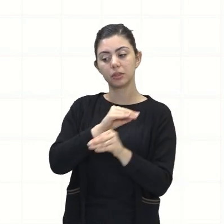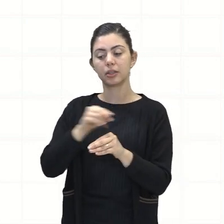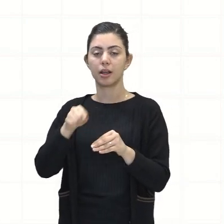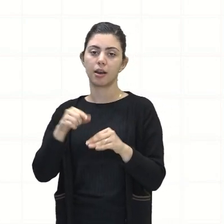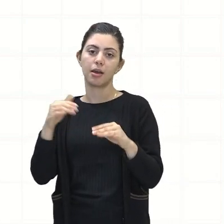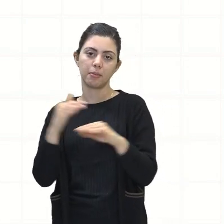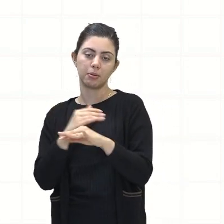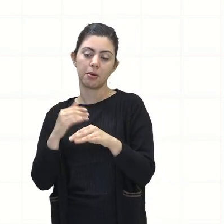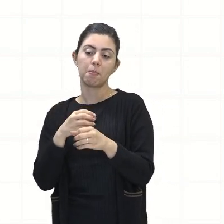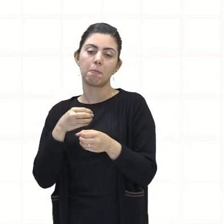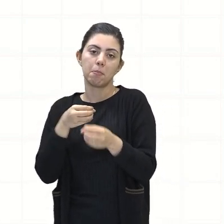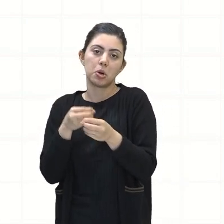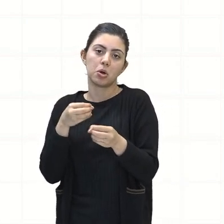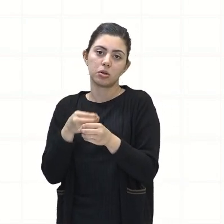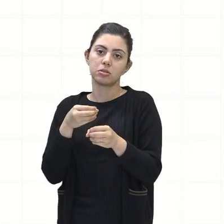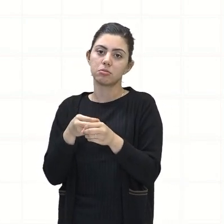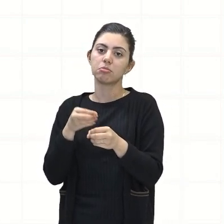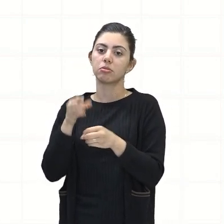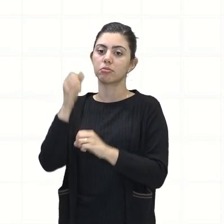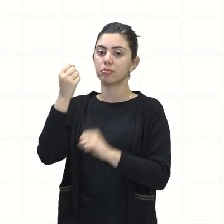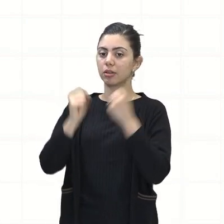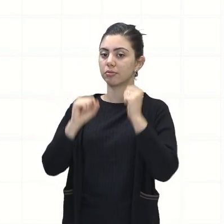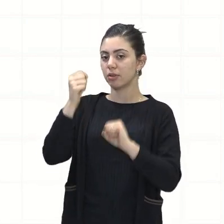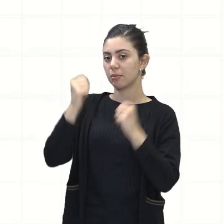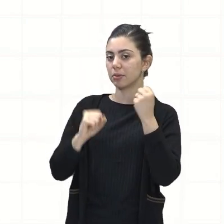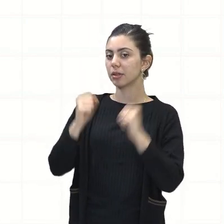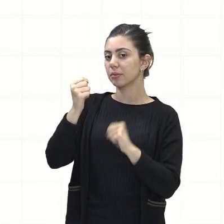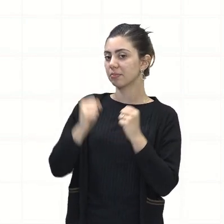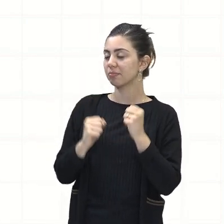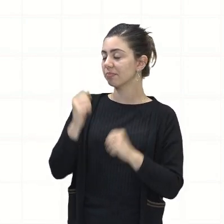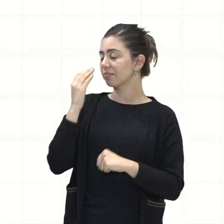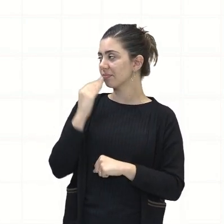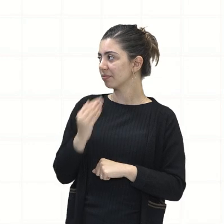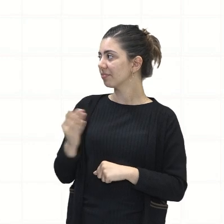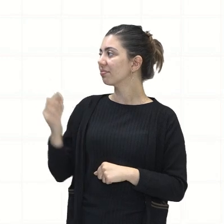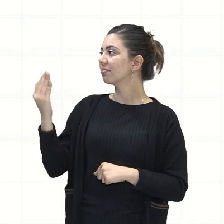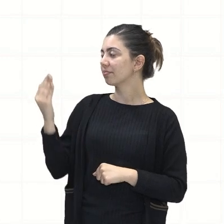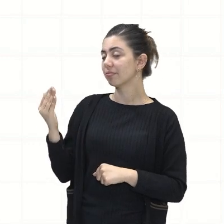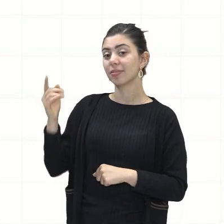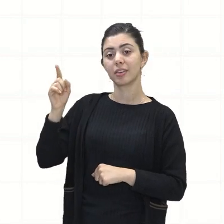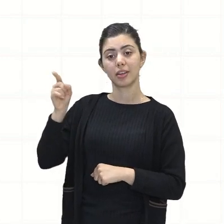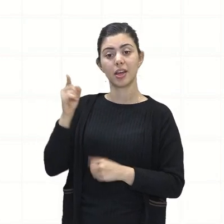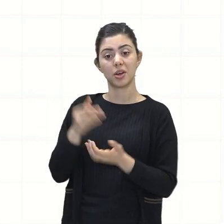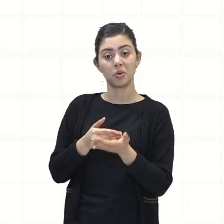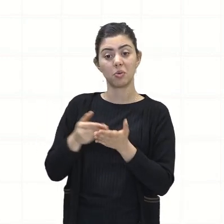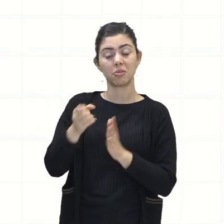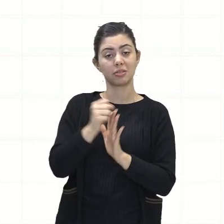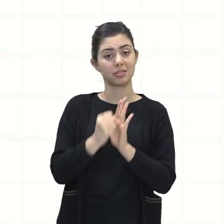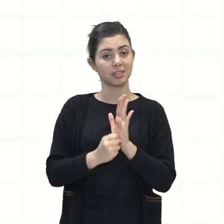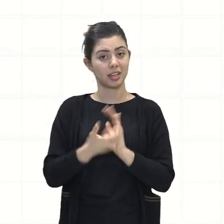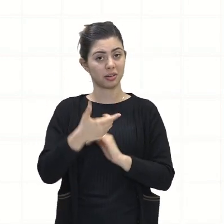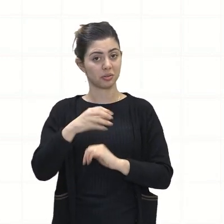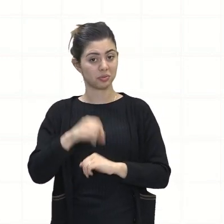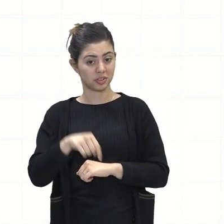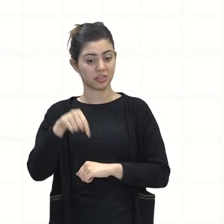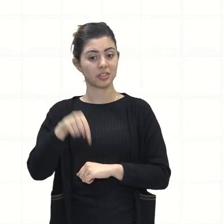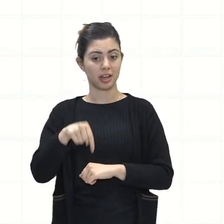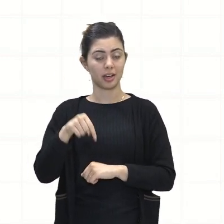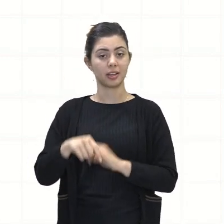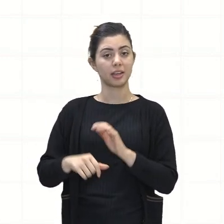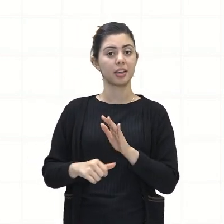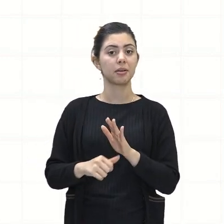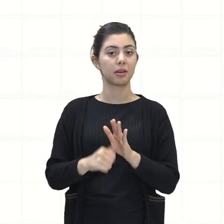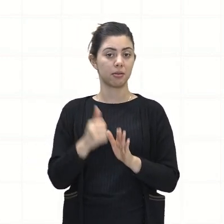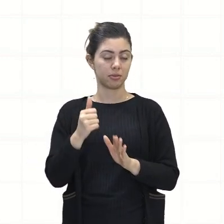das fábricas. A gente está até vendo aí a imagem de uma fábrica lá do começo do século XX, aqui na primeira